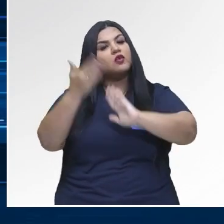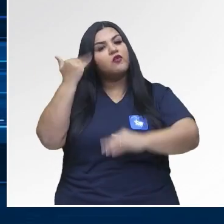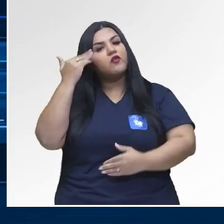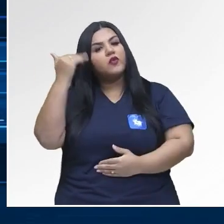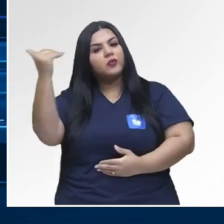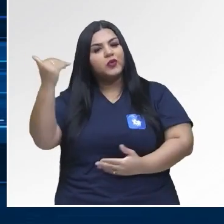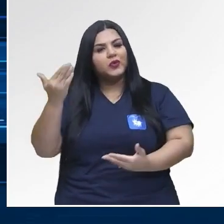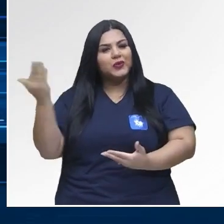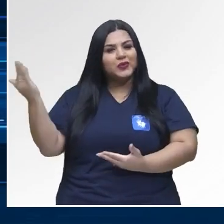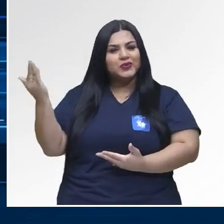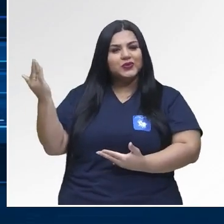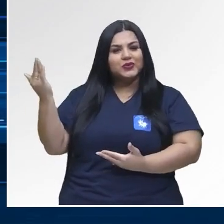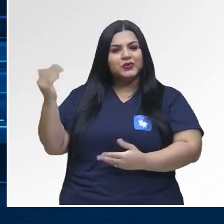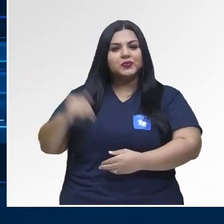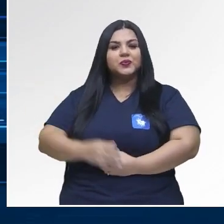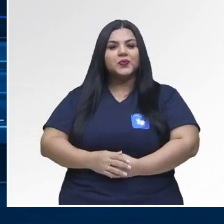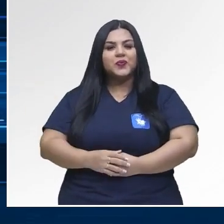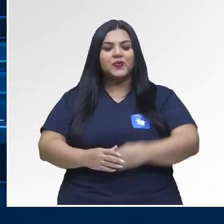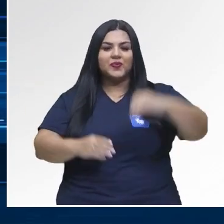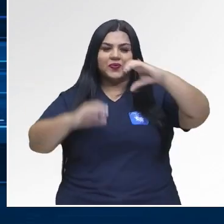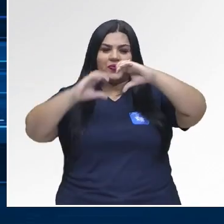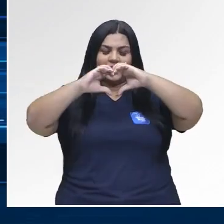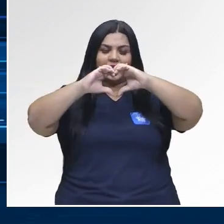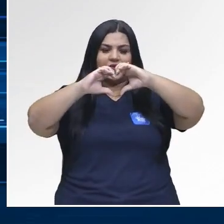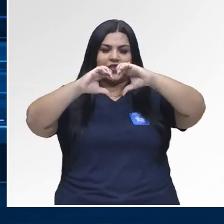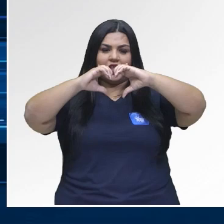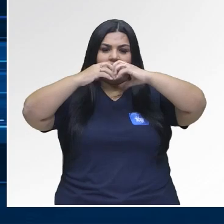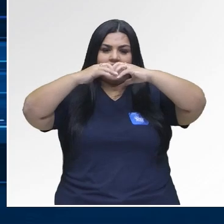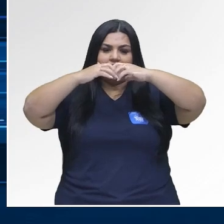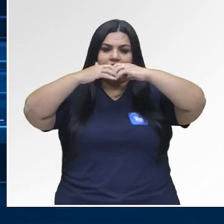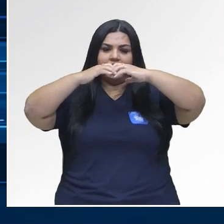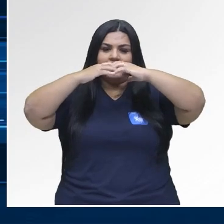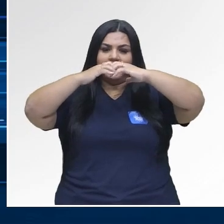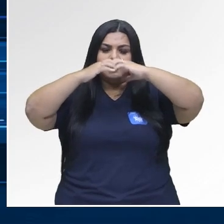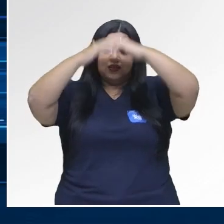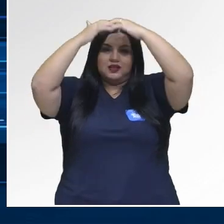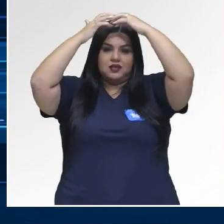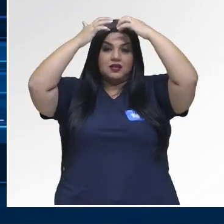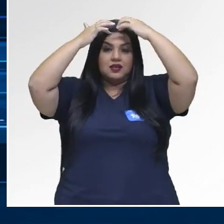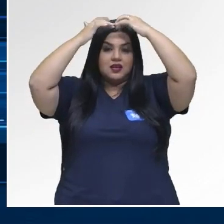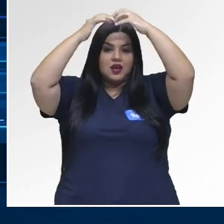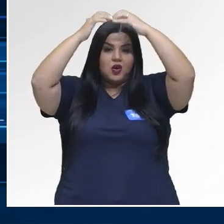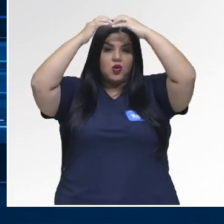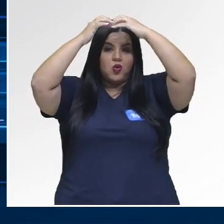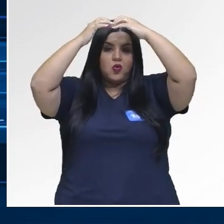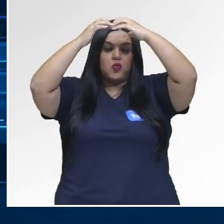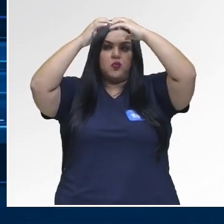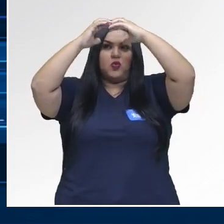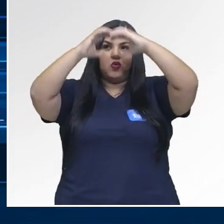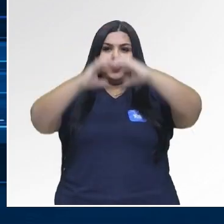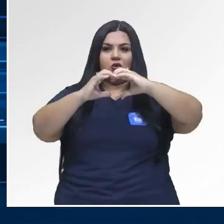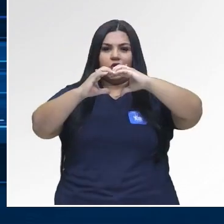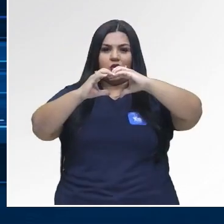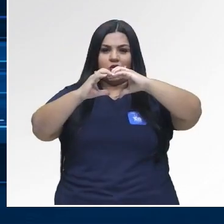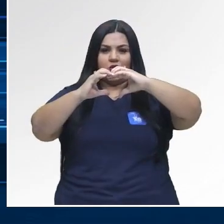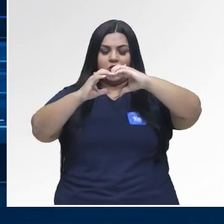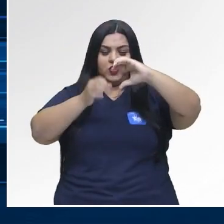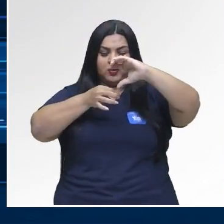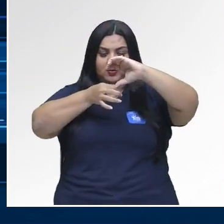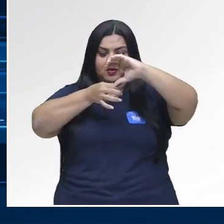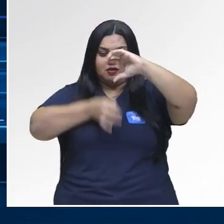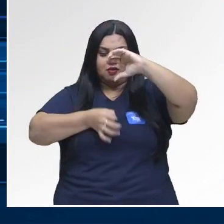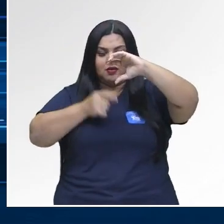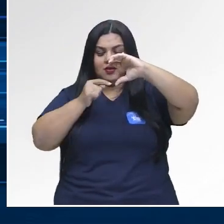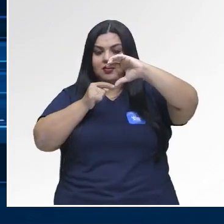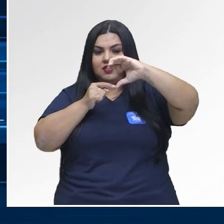bulbo, né? O cara que manda na respiração. Olha só, ele está bem aqui nessa